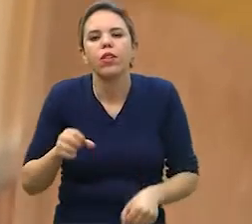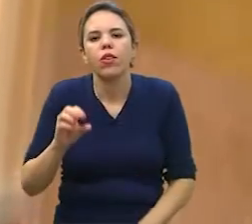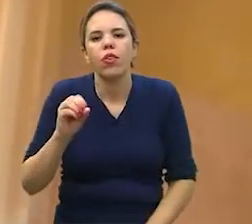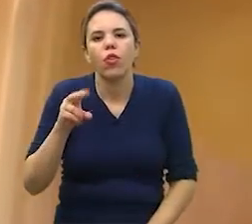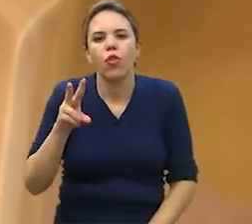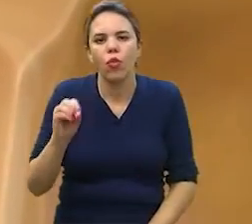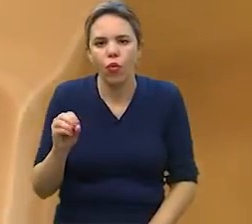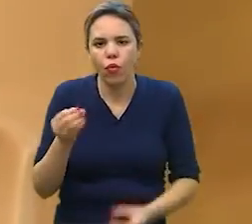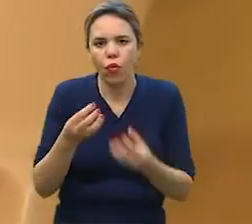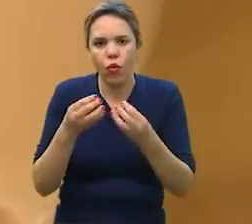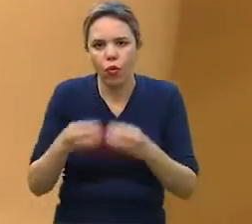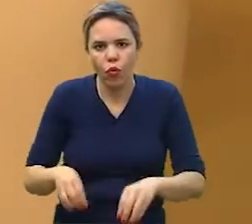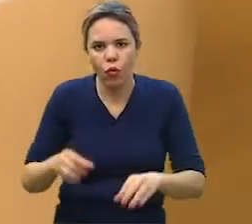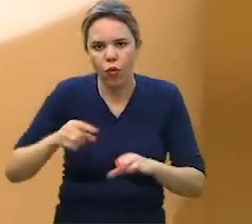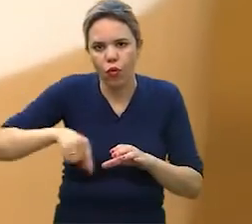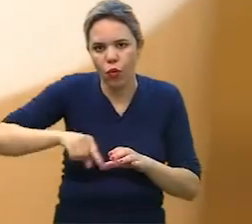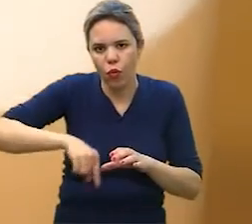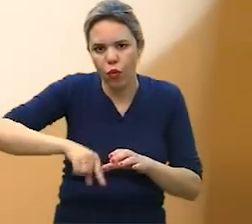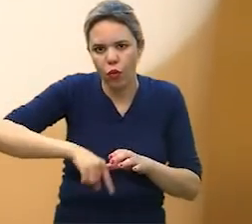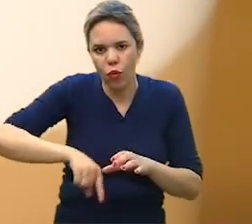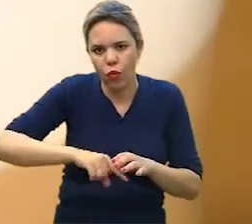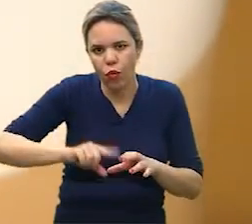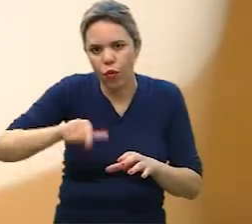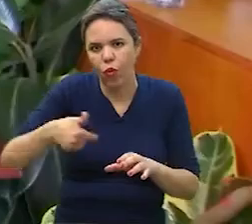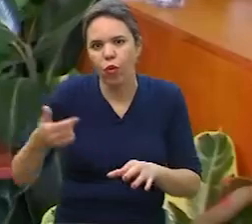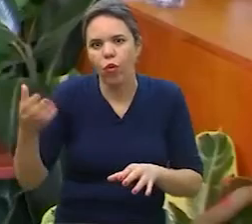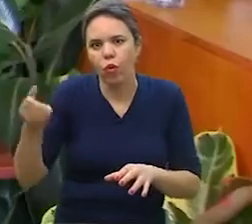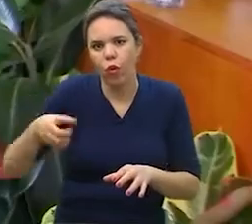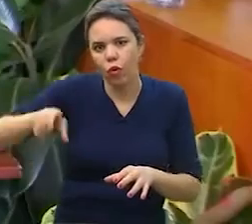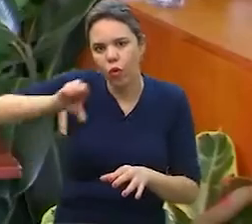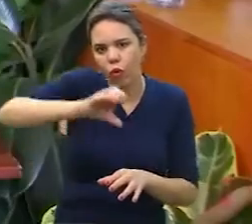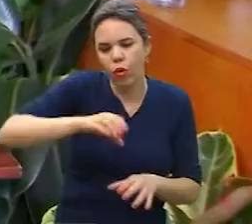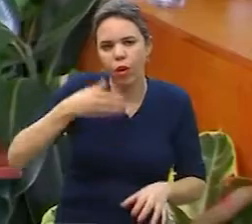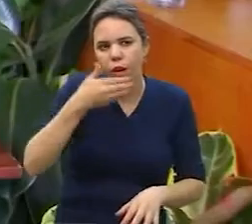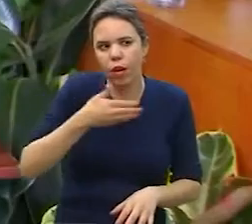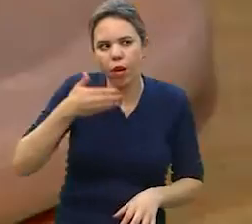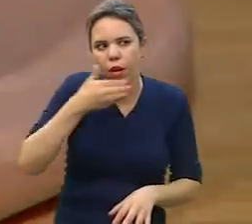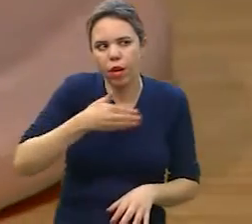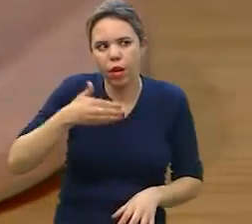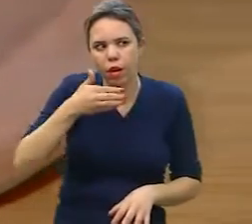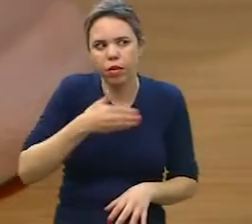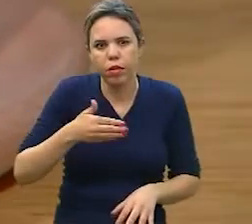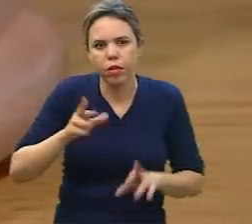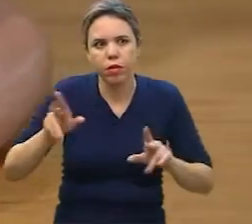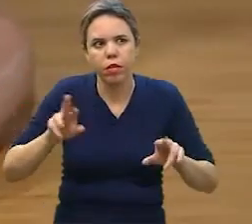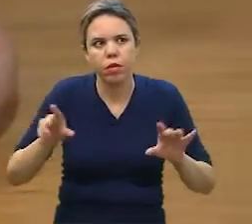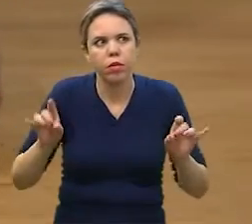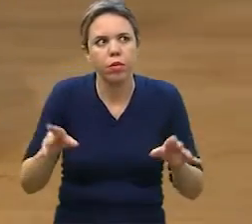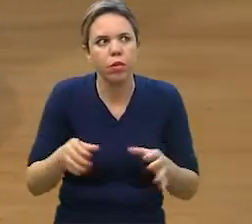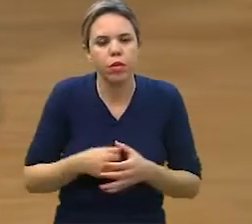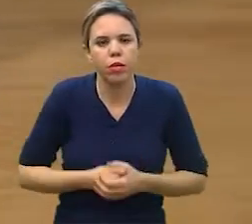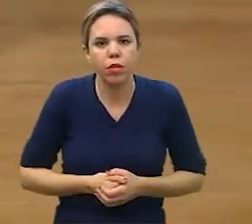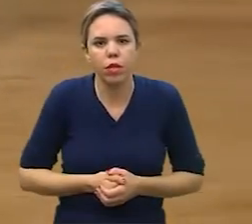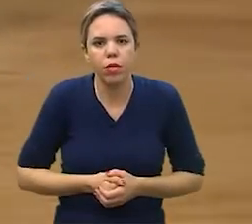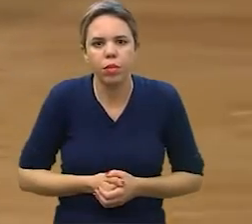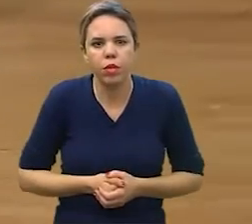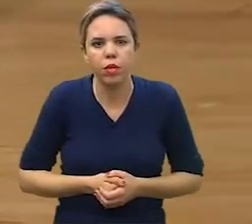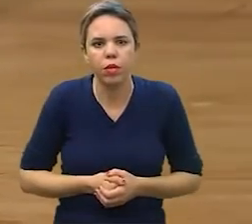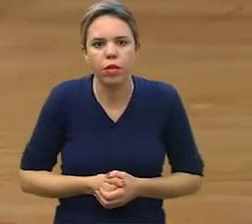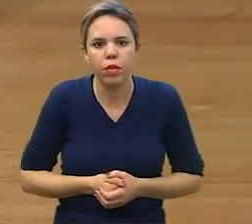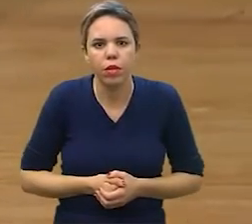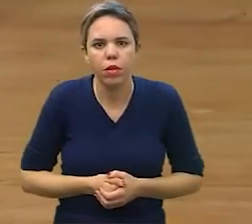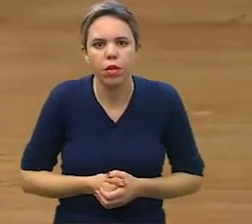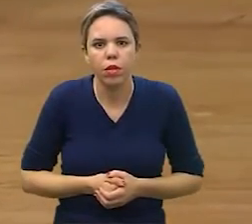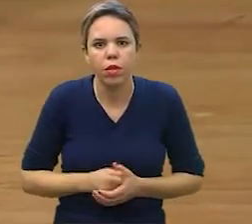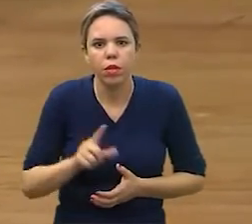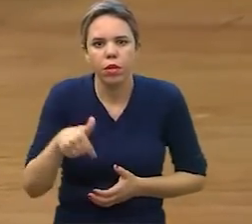Ovo maltine. Ovo maltine no fundo, depois o leite condensado, para poder dar aquela diferencinha, para não ficar tudo úmido de